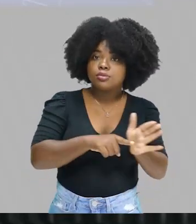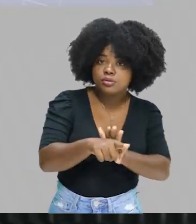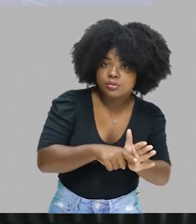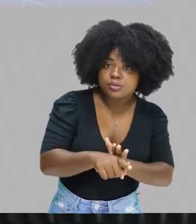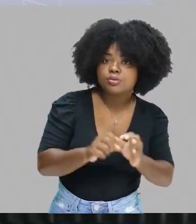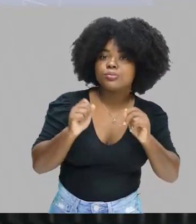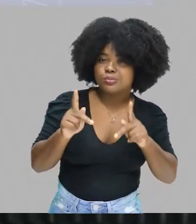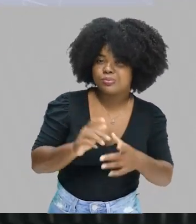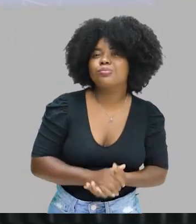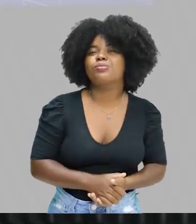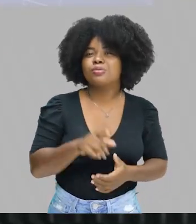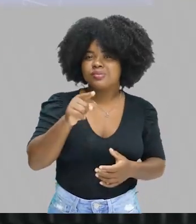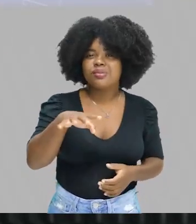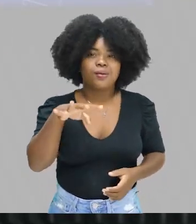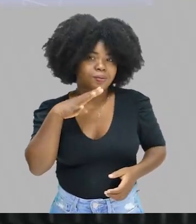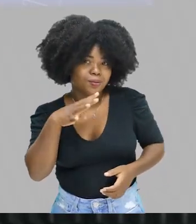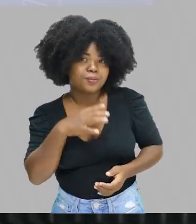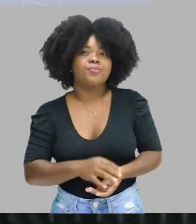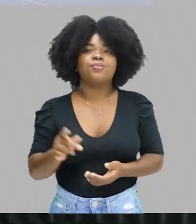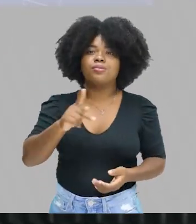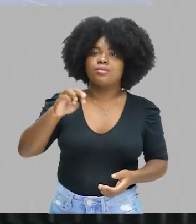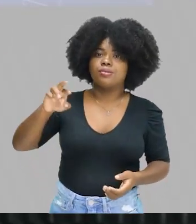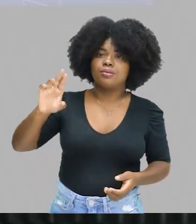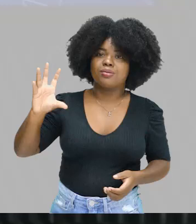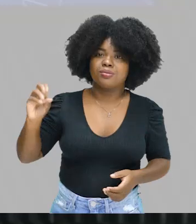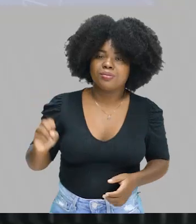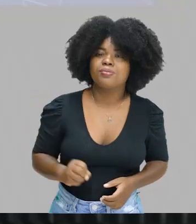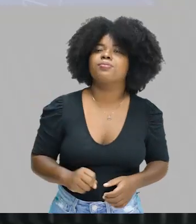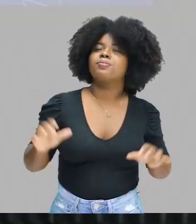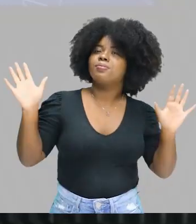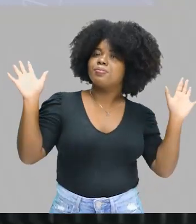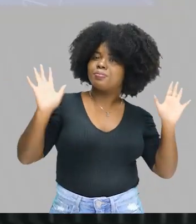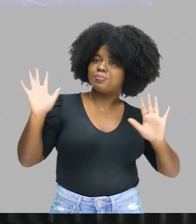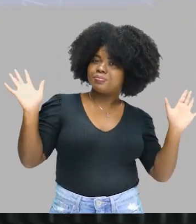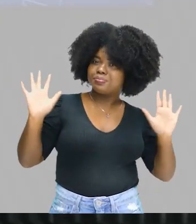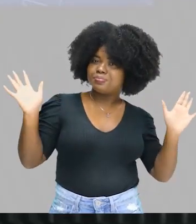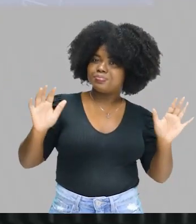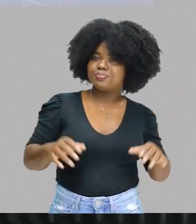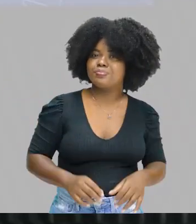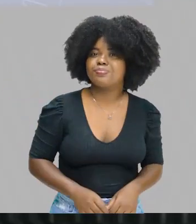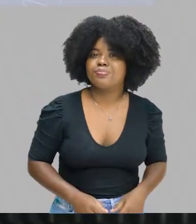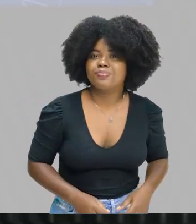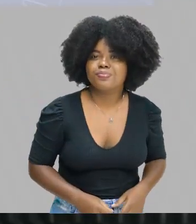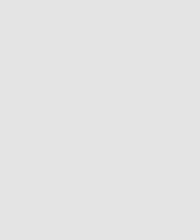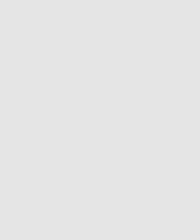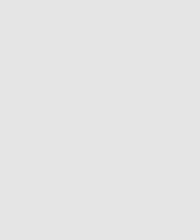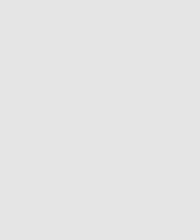arquitetura para vocês conhecerem os conceitos. Professor Marcos Dominici aqui, professor de arte, fui.